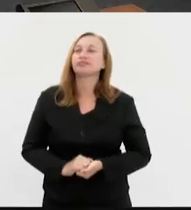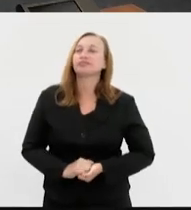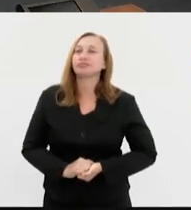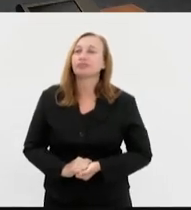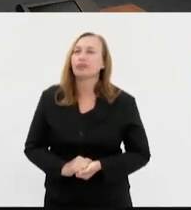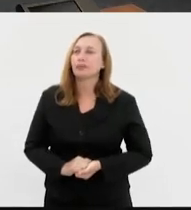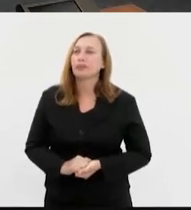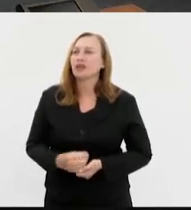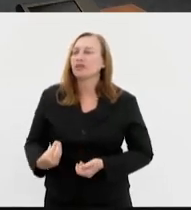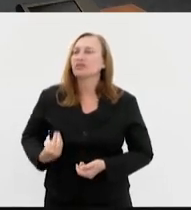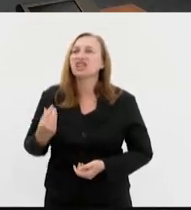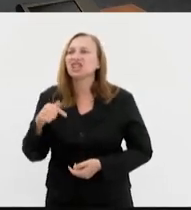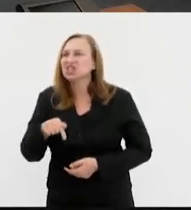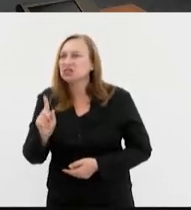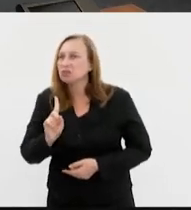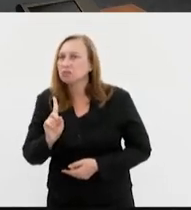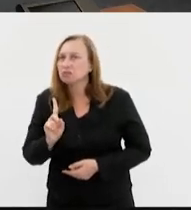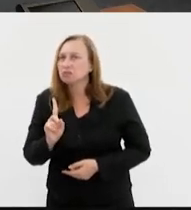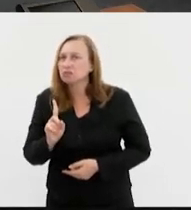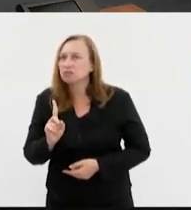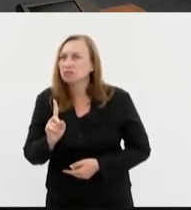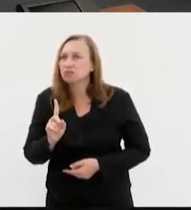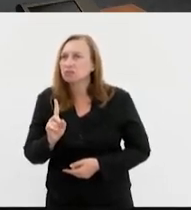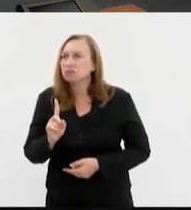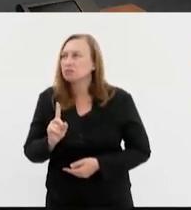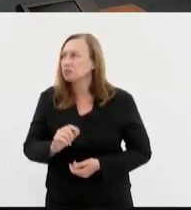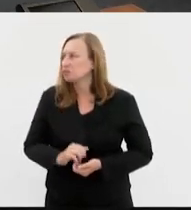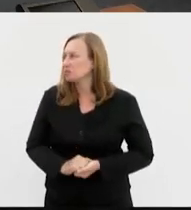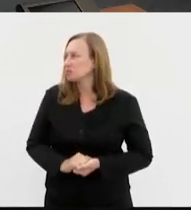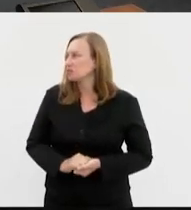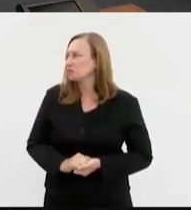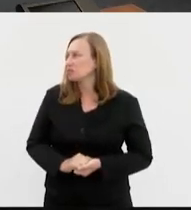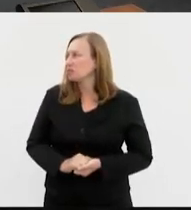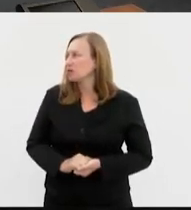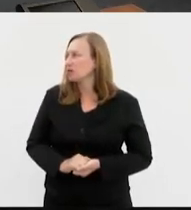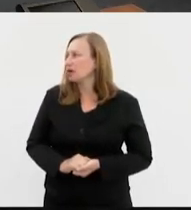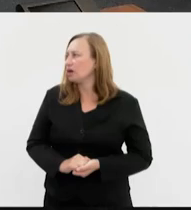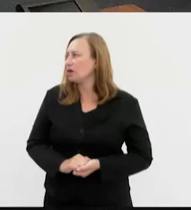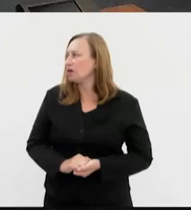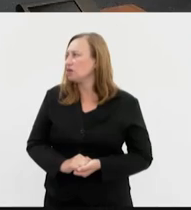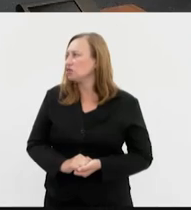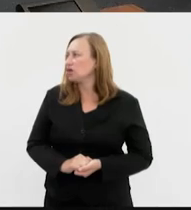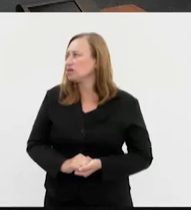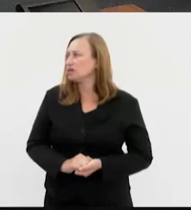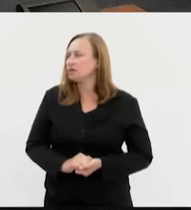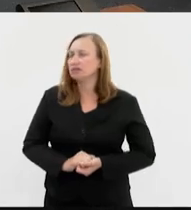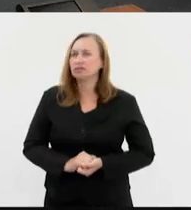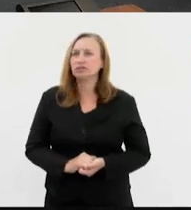Serafim não está na. Não está na casa? Não. Senhor presidente.